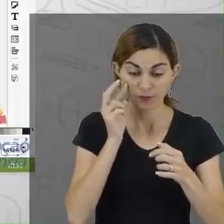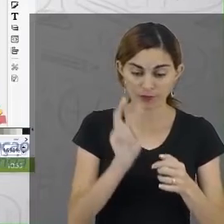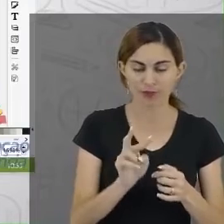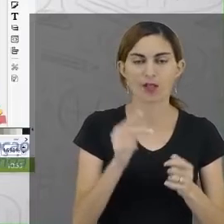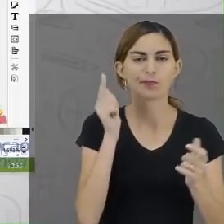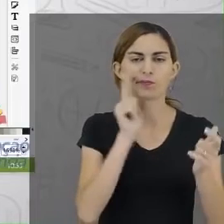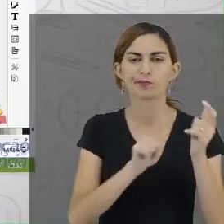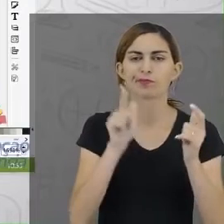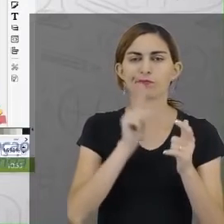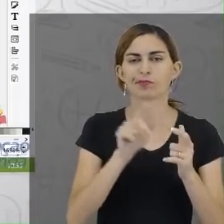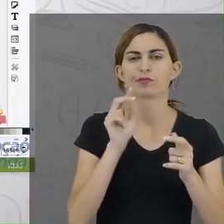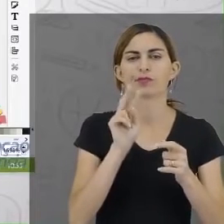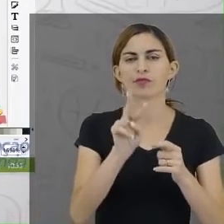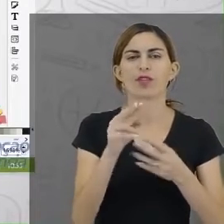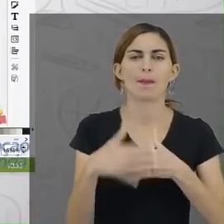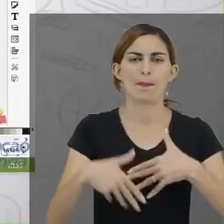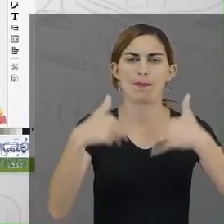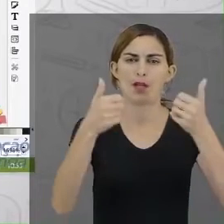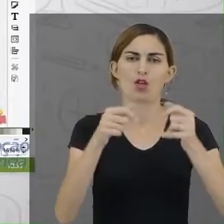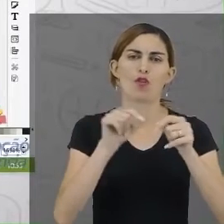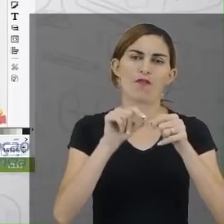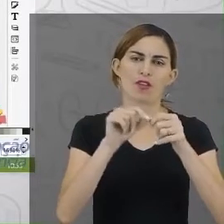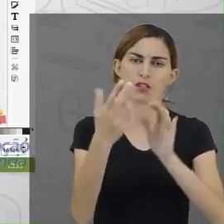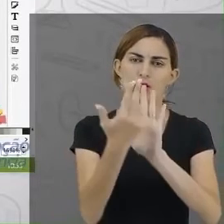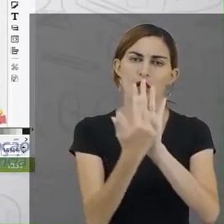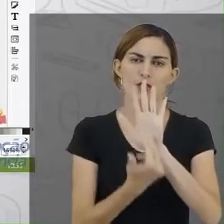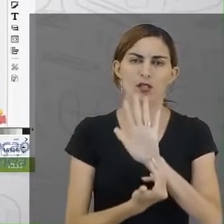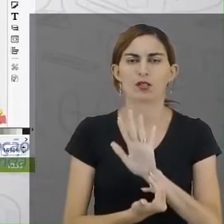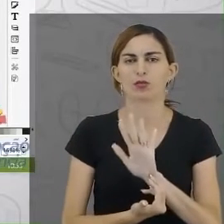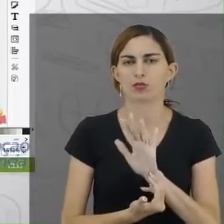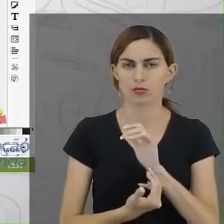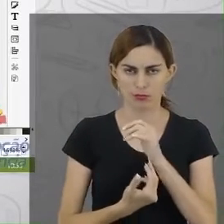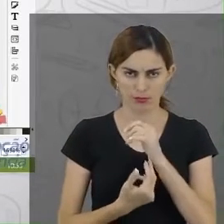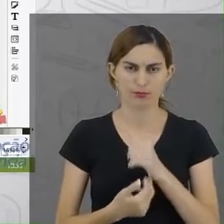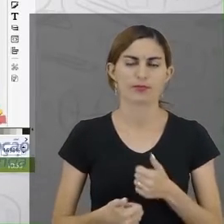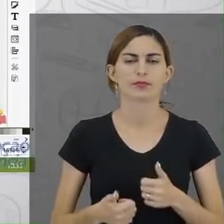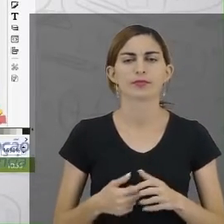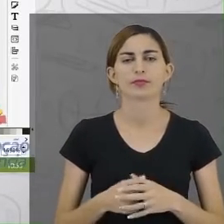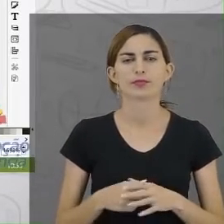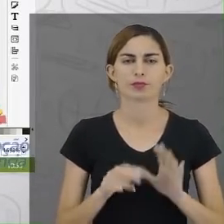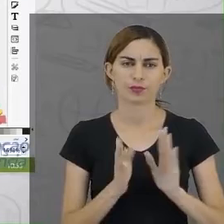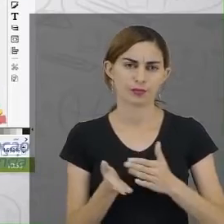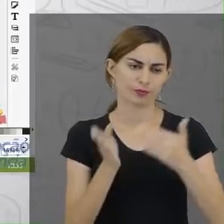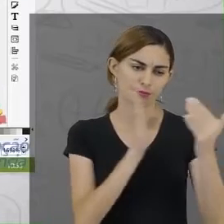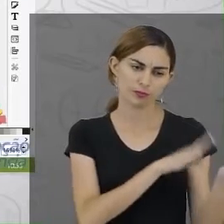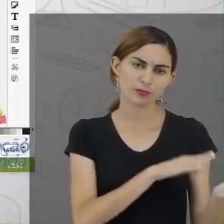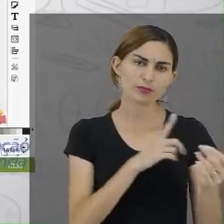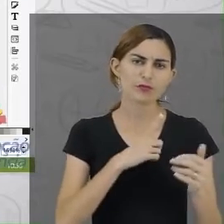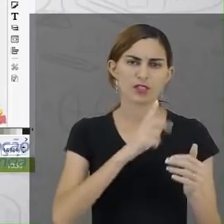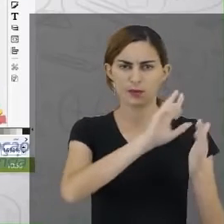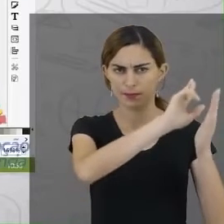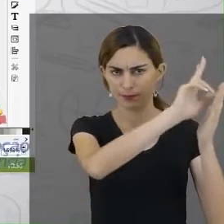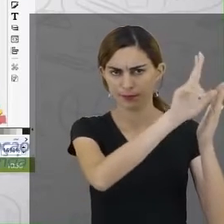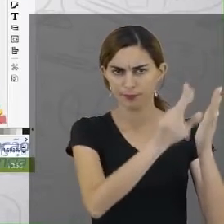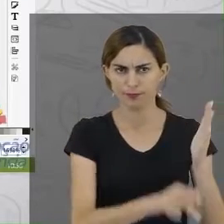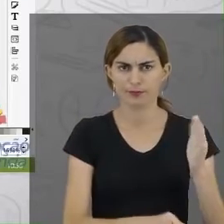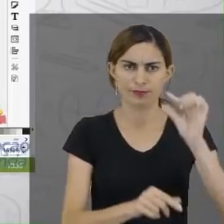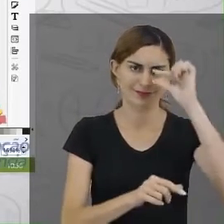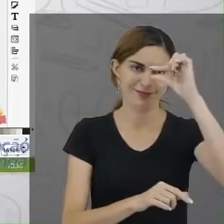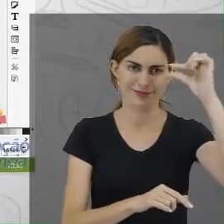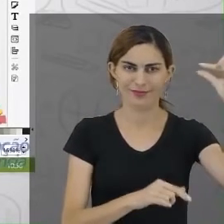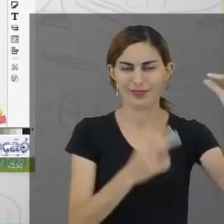que possamos ver melhor o que vamos desenhar. Aqui ao lado temos várias